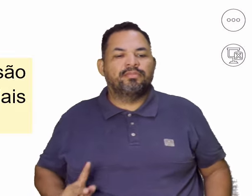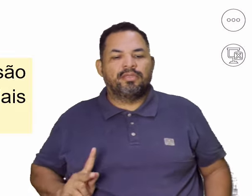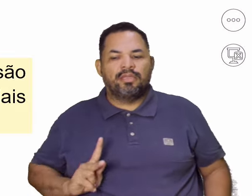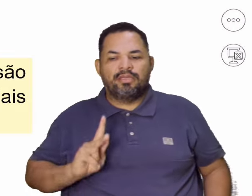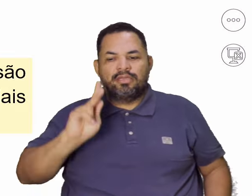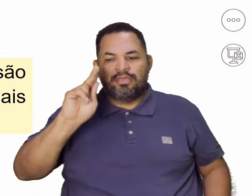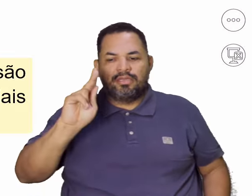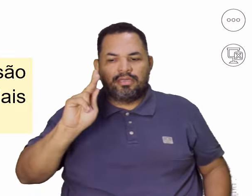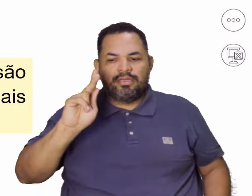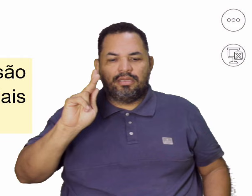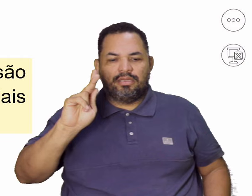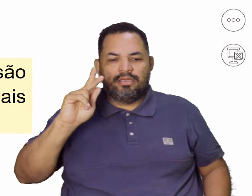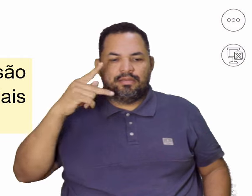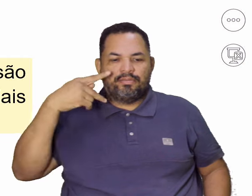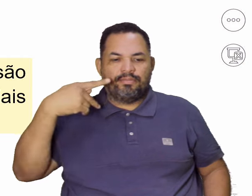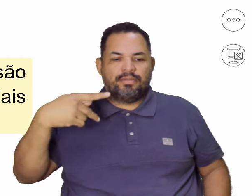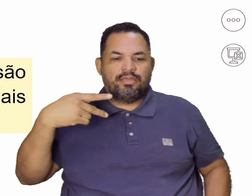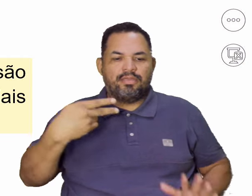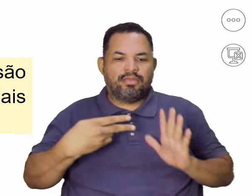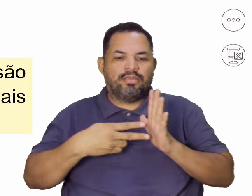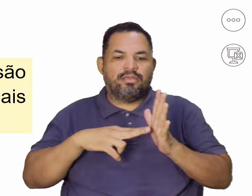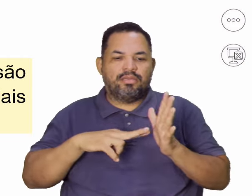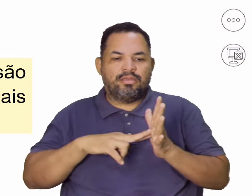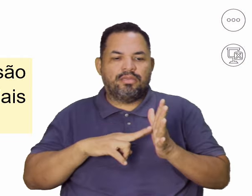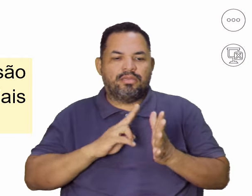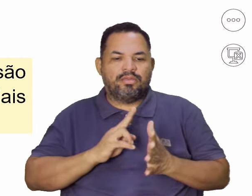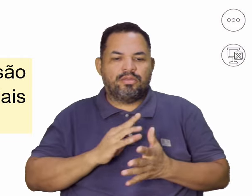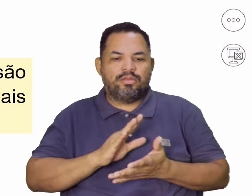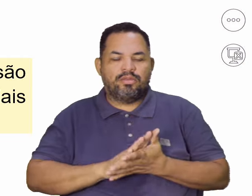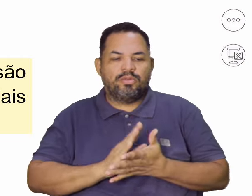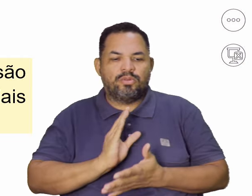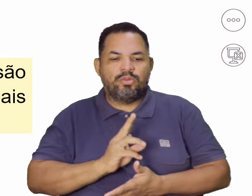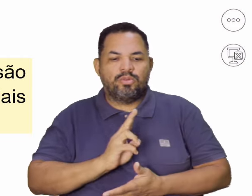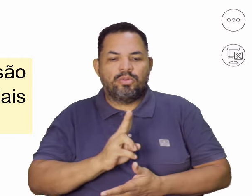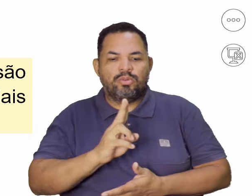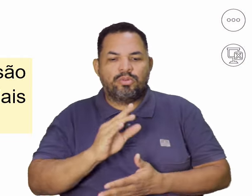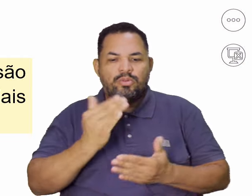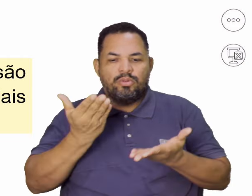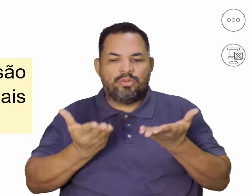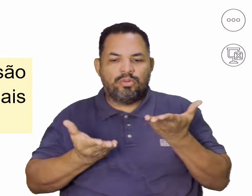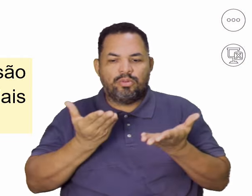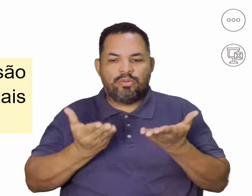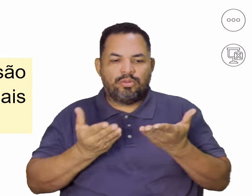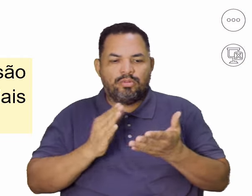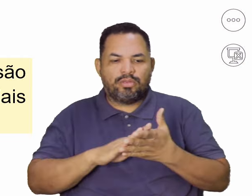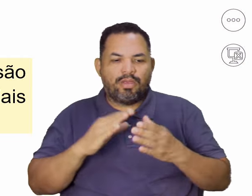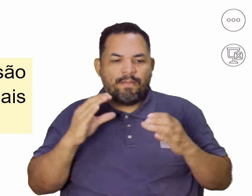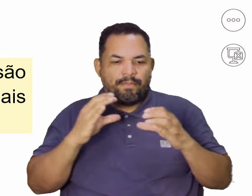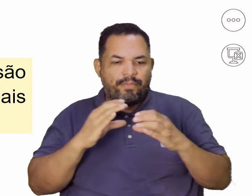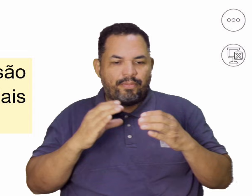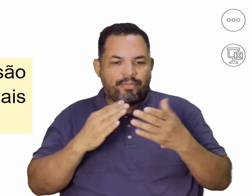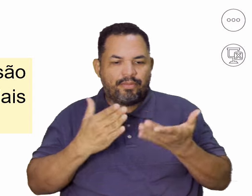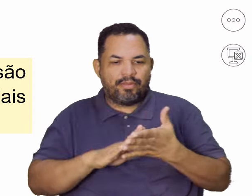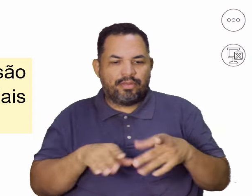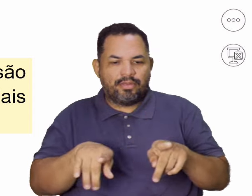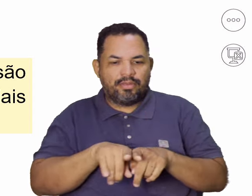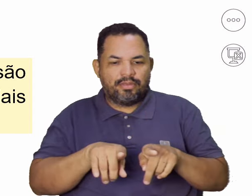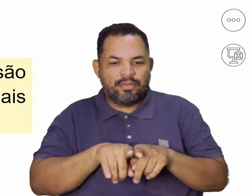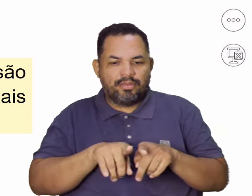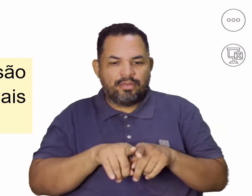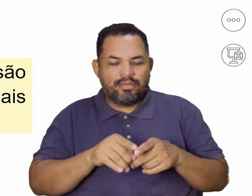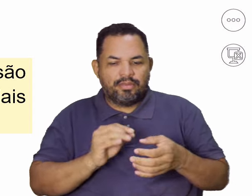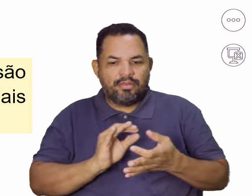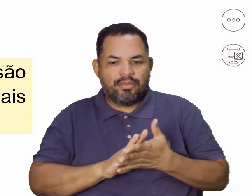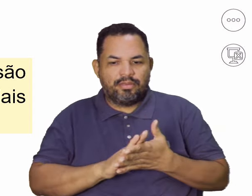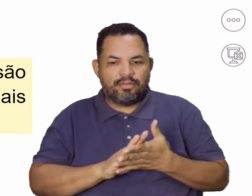KP significa constante de equilíbrio em função da pressão pacial e